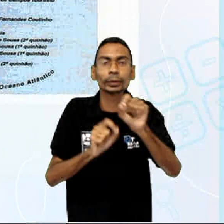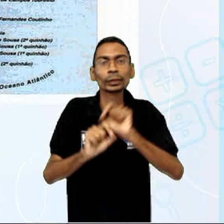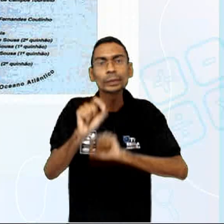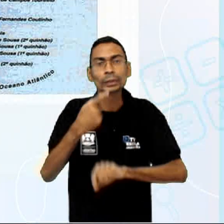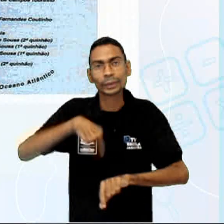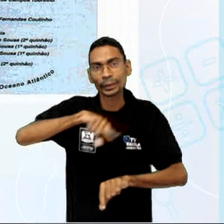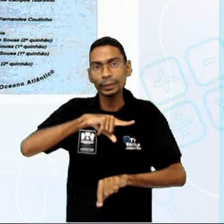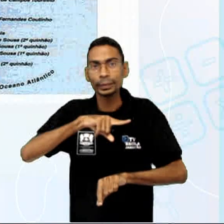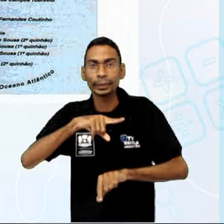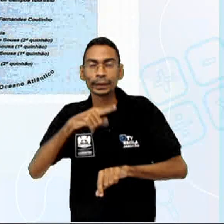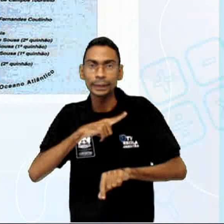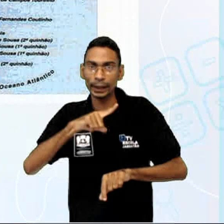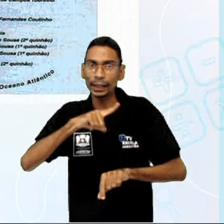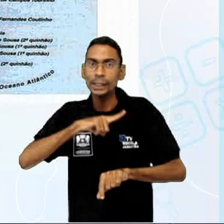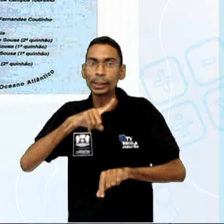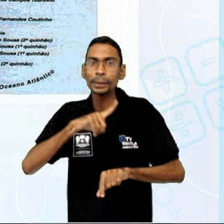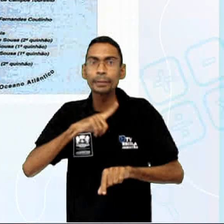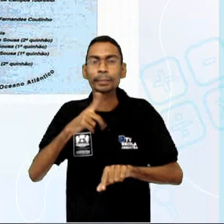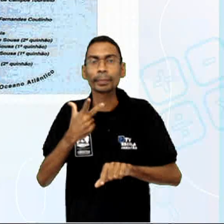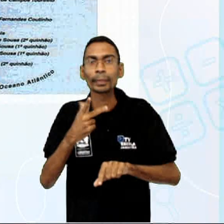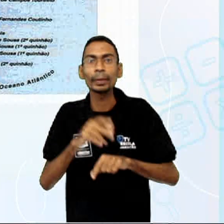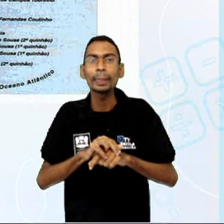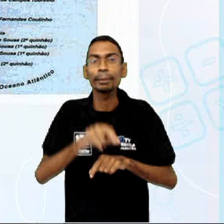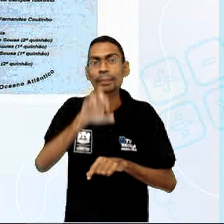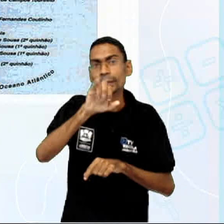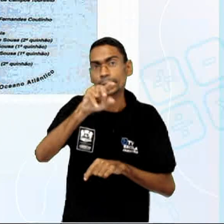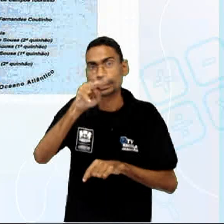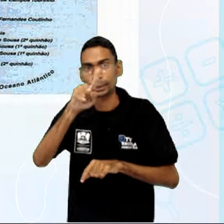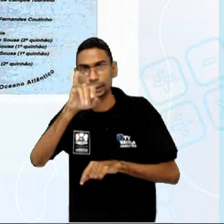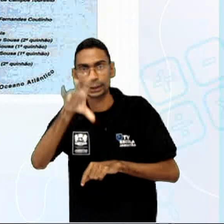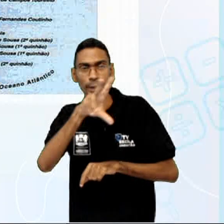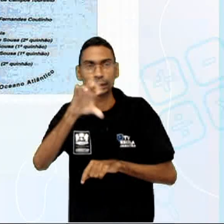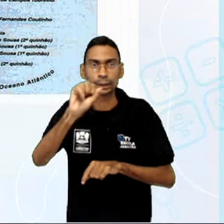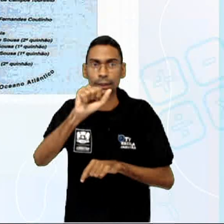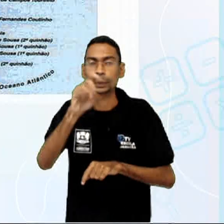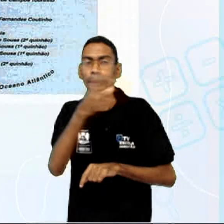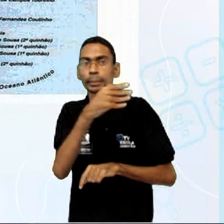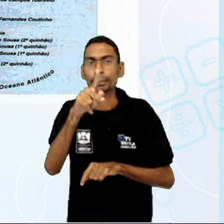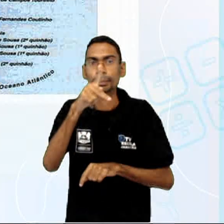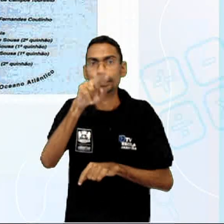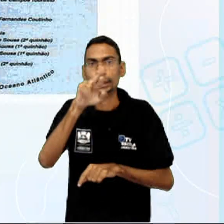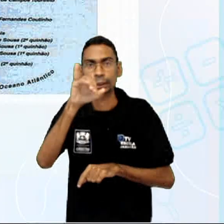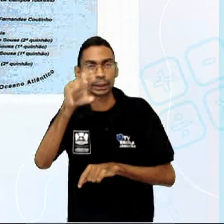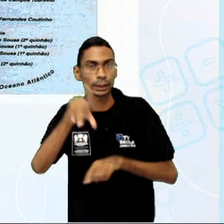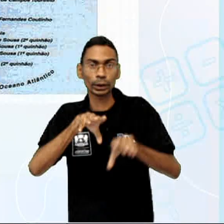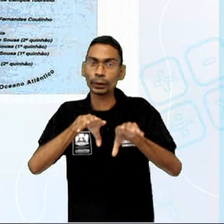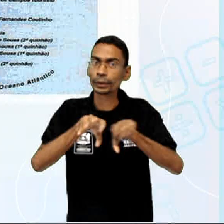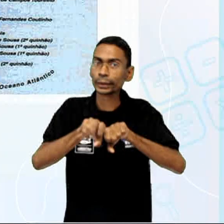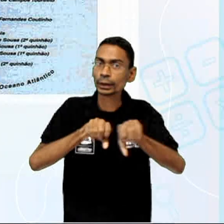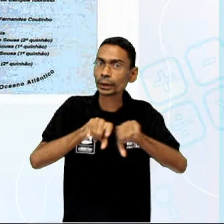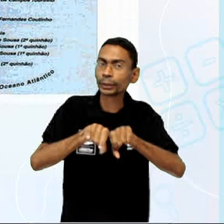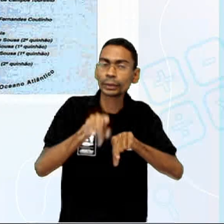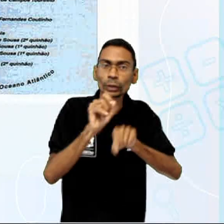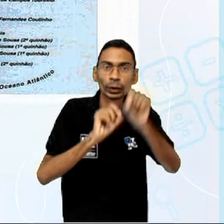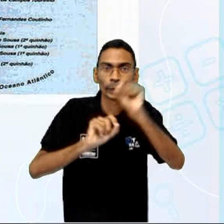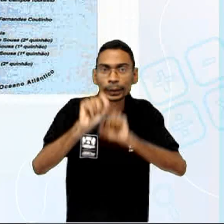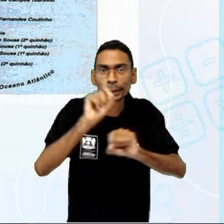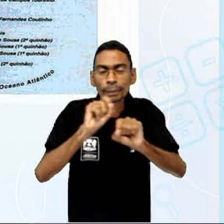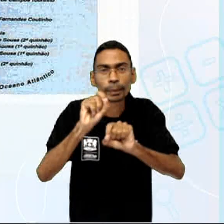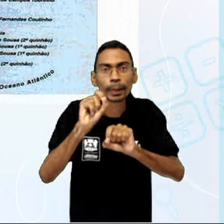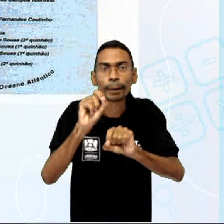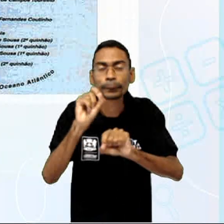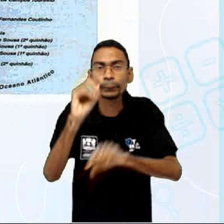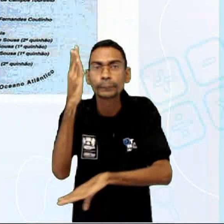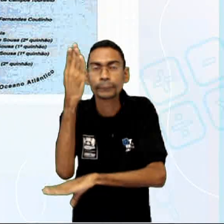teve aqui foi a expedição predatória, extração predatória do pau-brasil